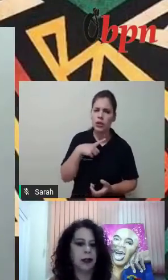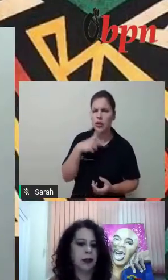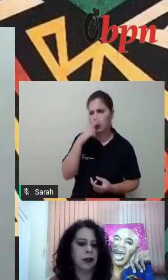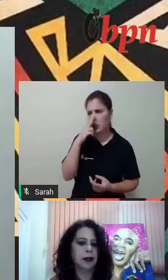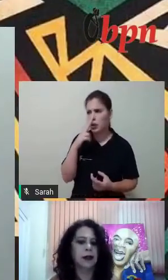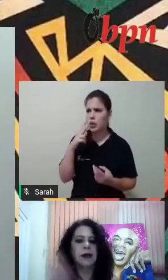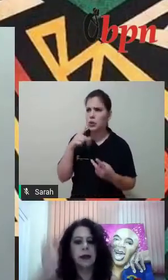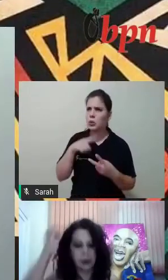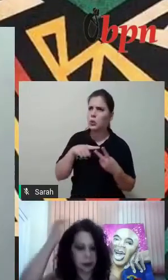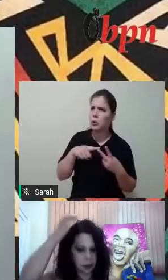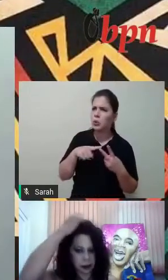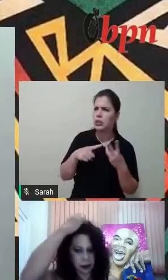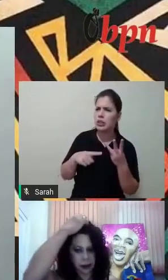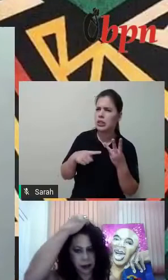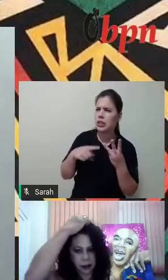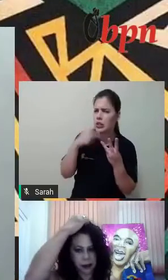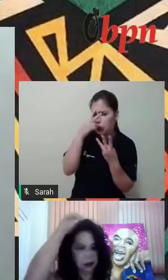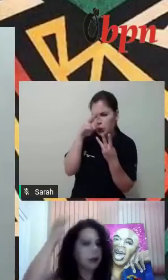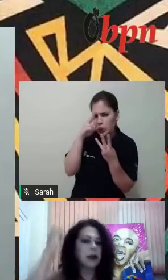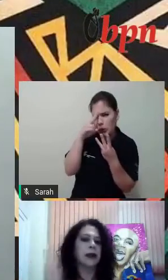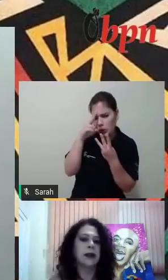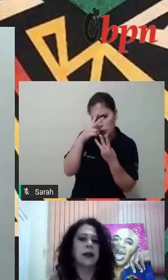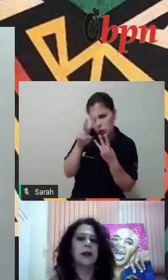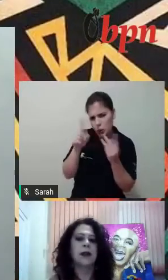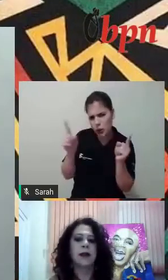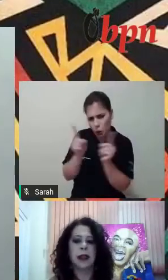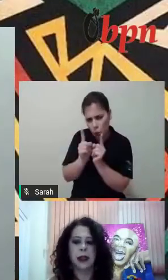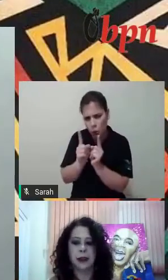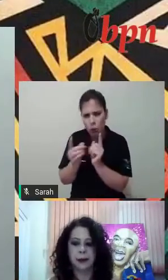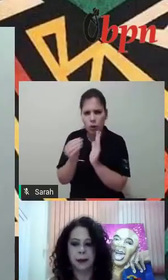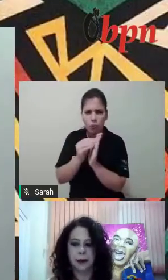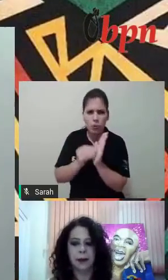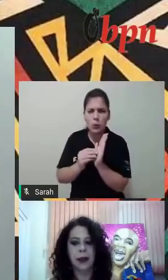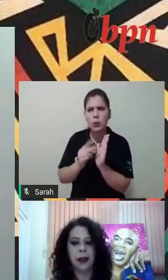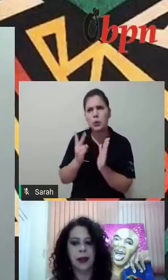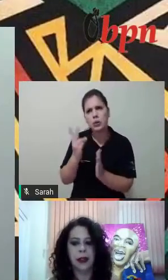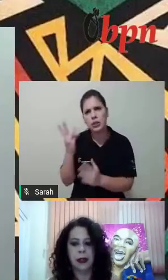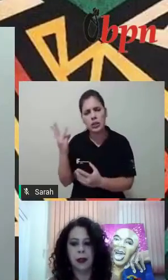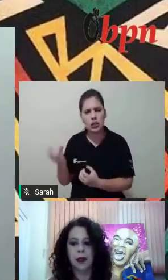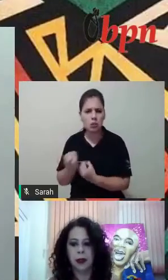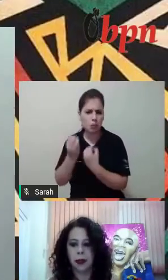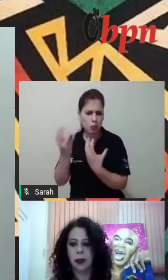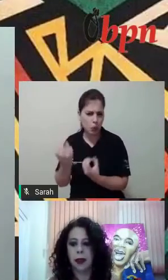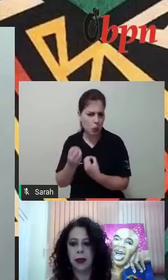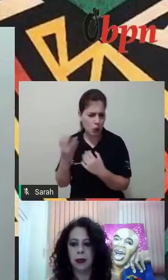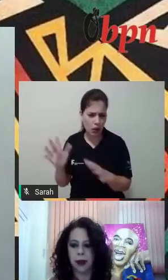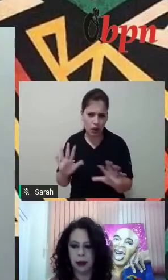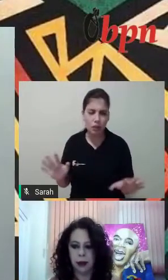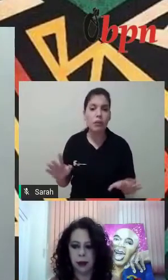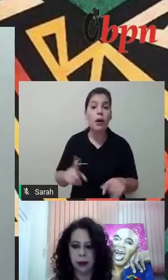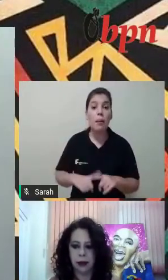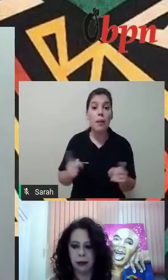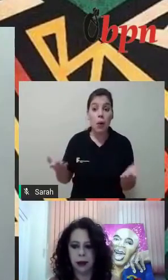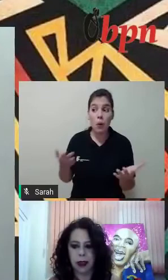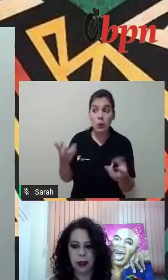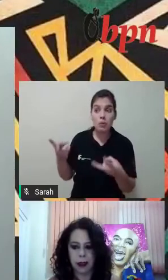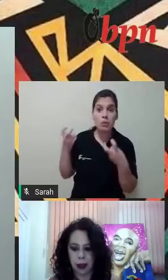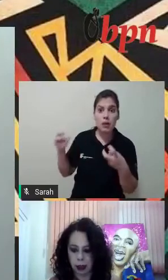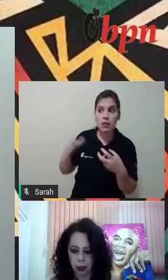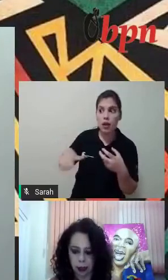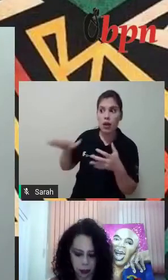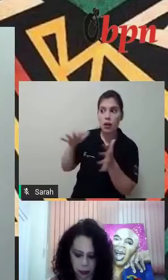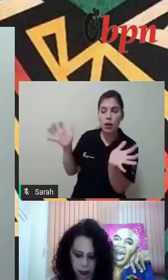tenho dois ou três poemas, mas o que a gente vê? A gente vê hoje uma geração de mulheres que falam,